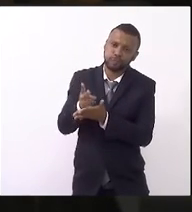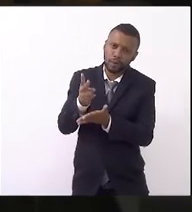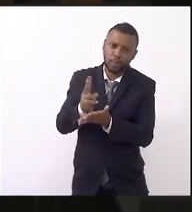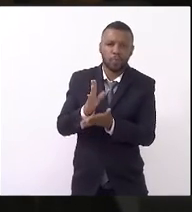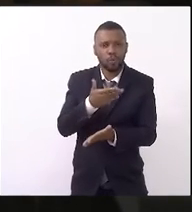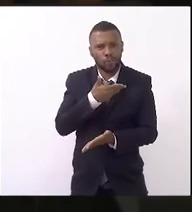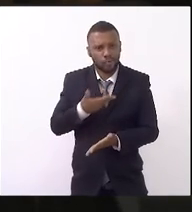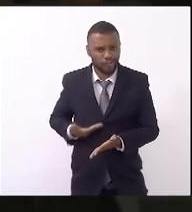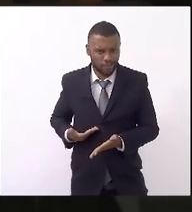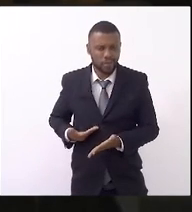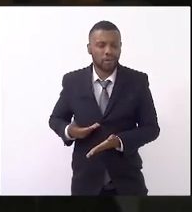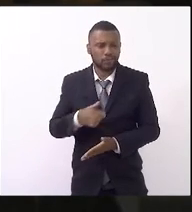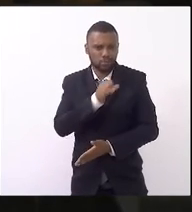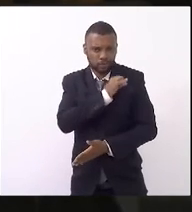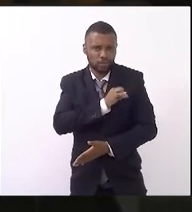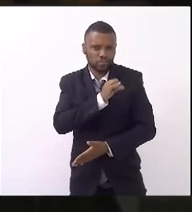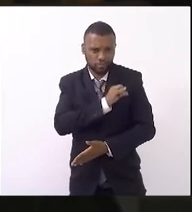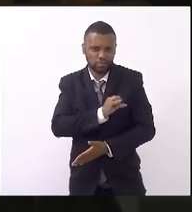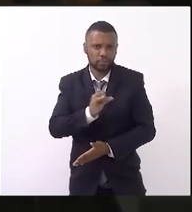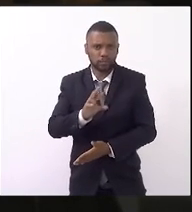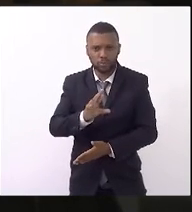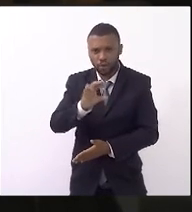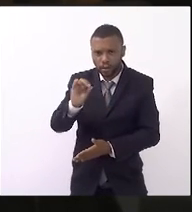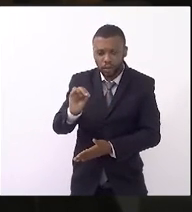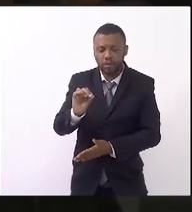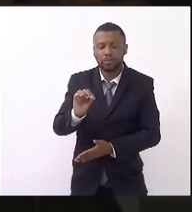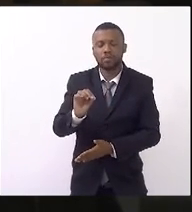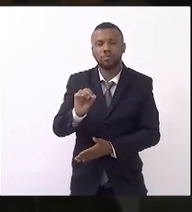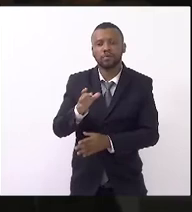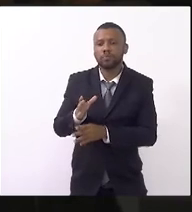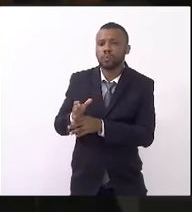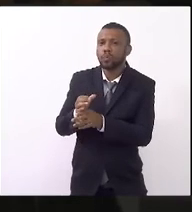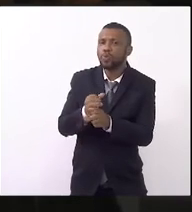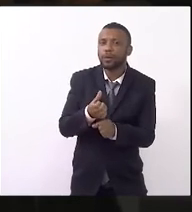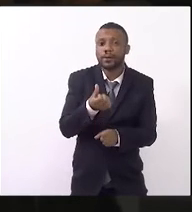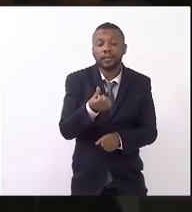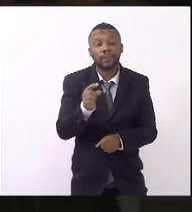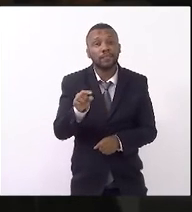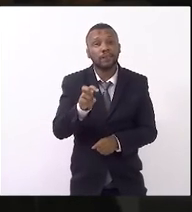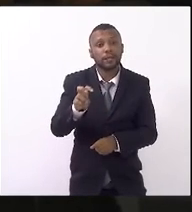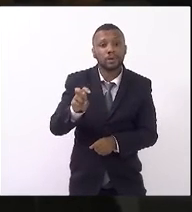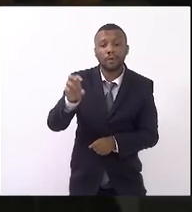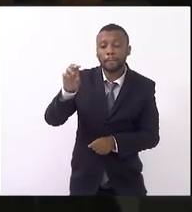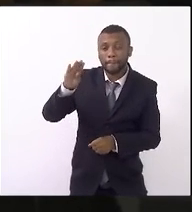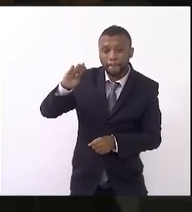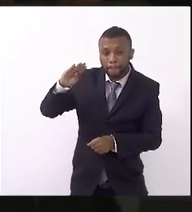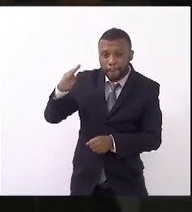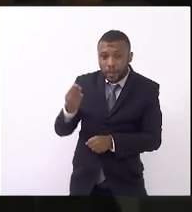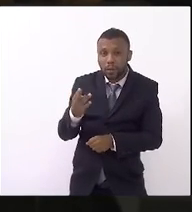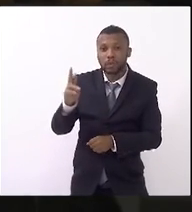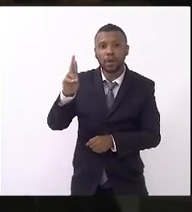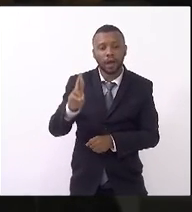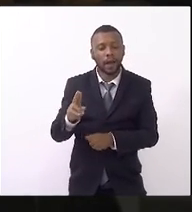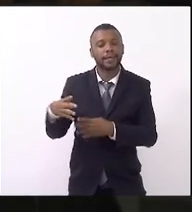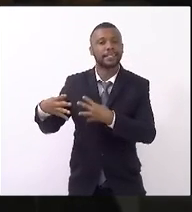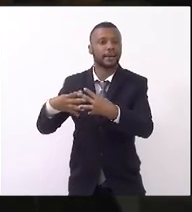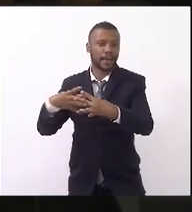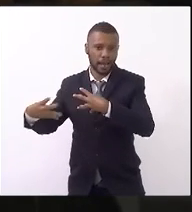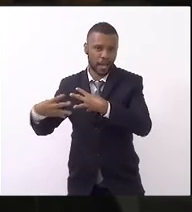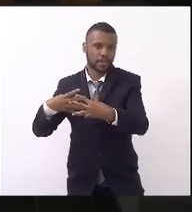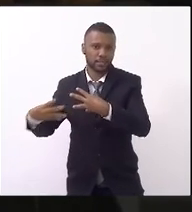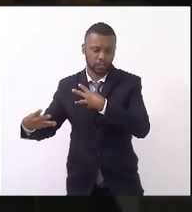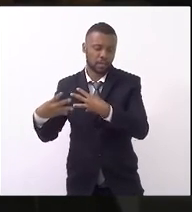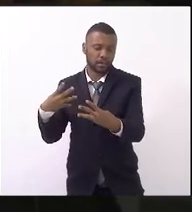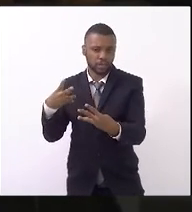governo do Estado, com 6,5 bilhões de reais no caixa, que foi a última verificação